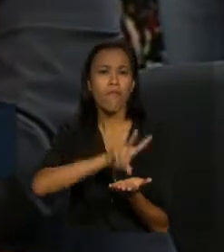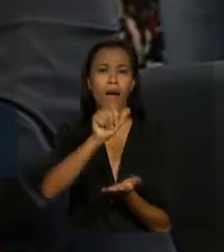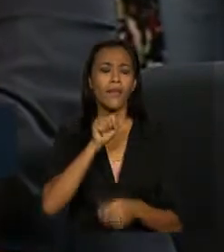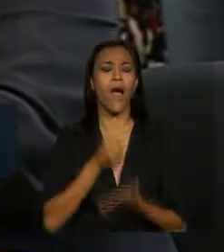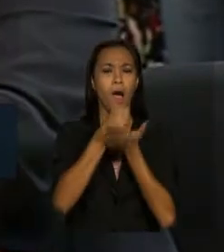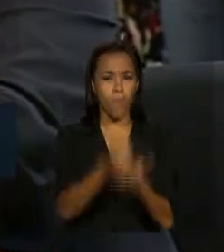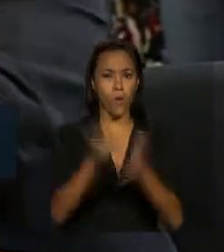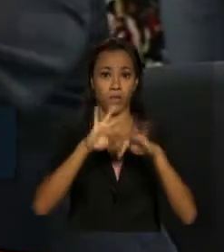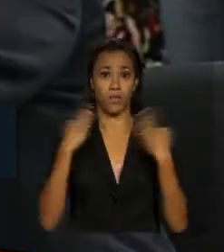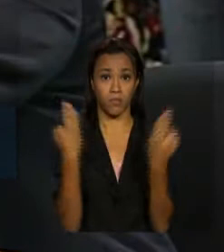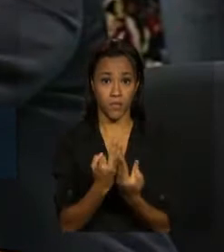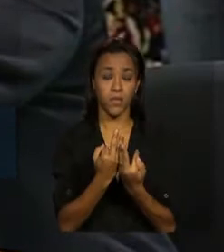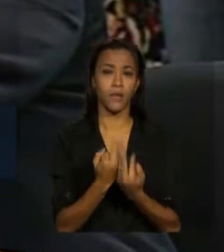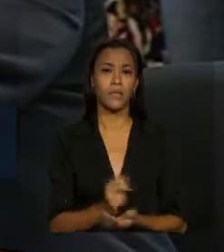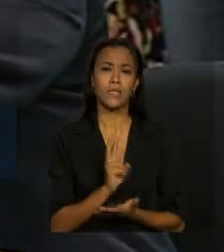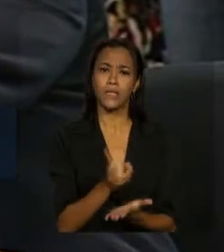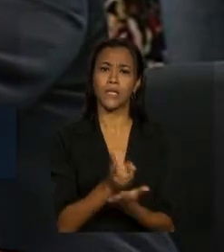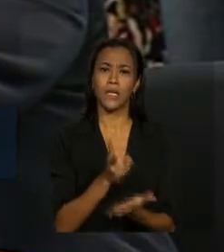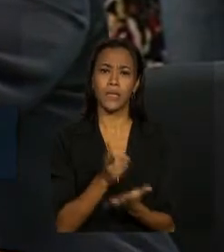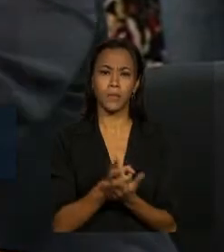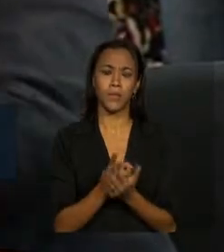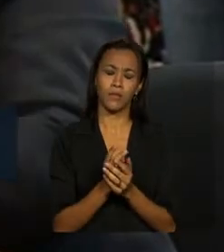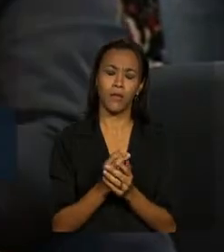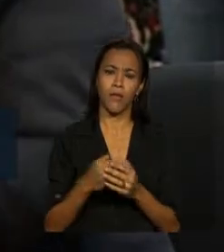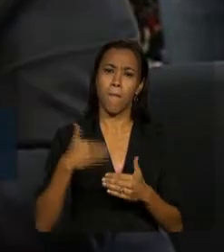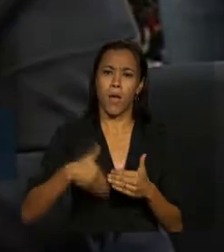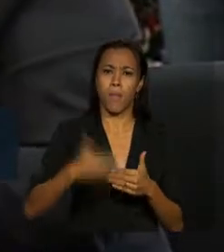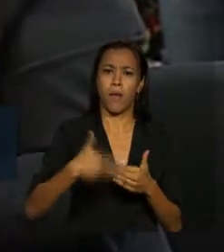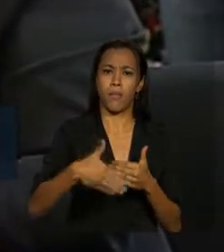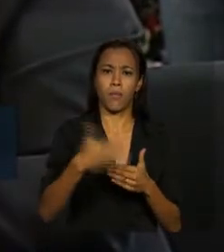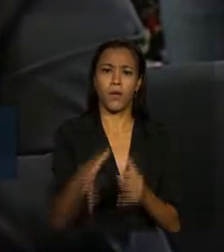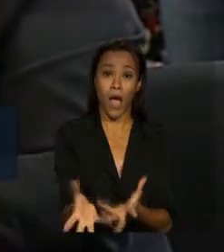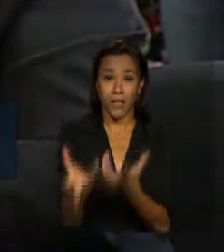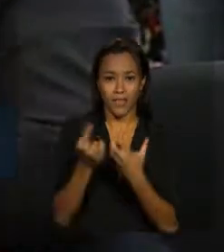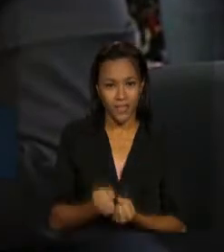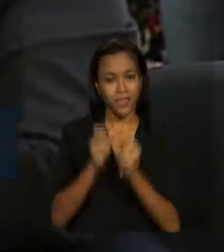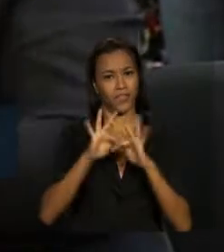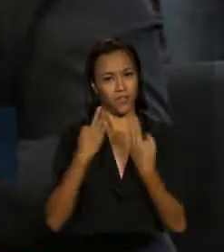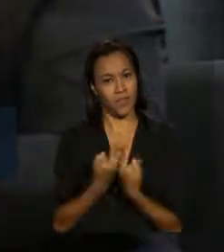apoio à família na perspectiva da construção do acolhimento, né,